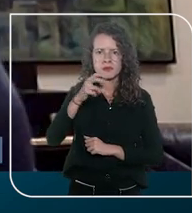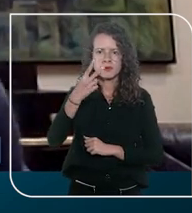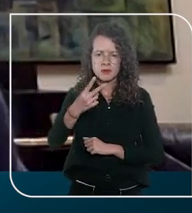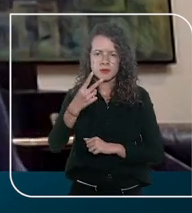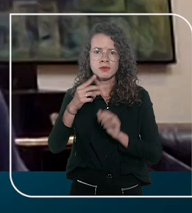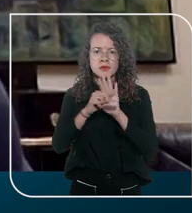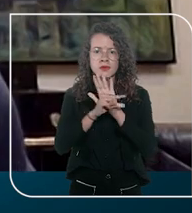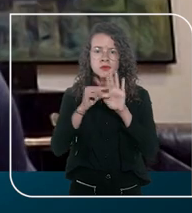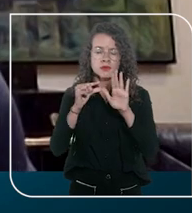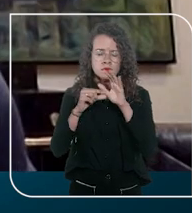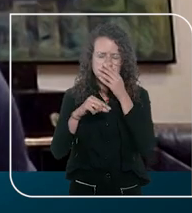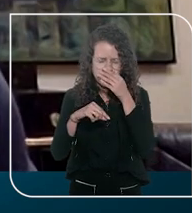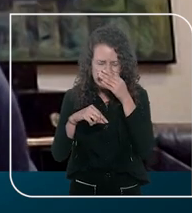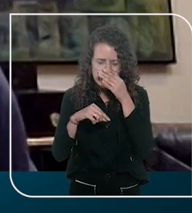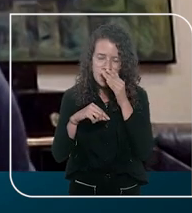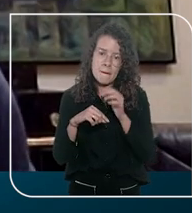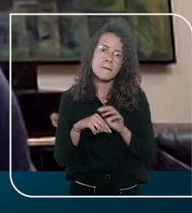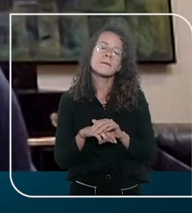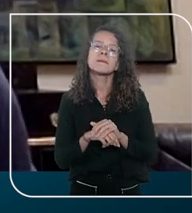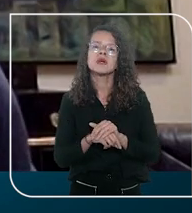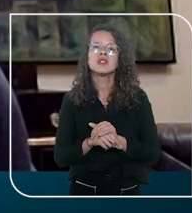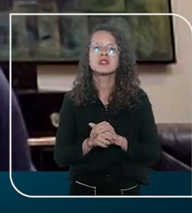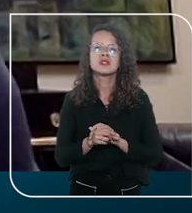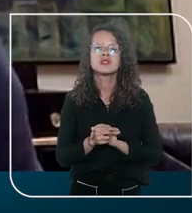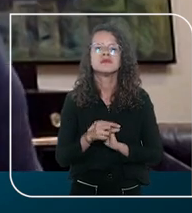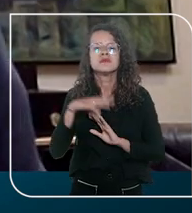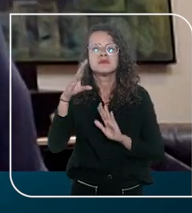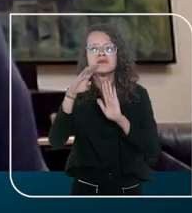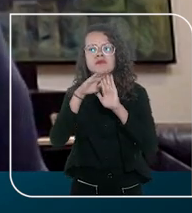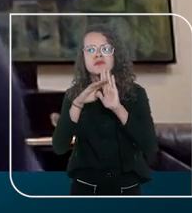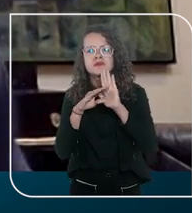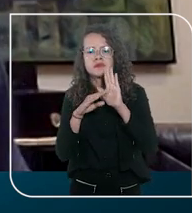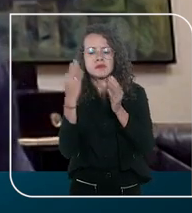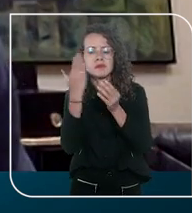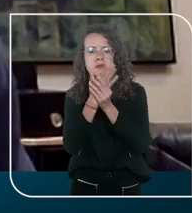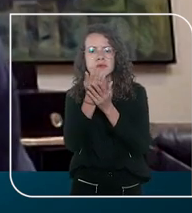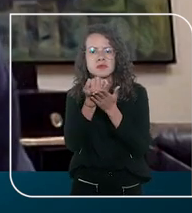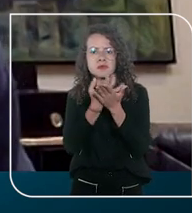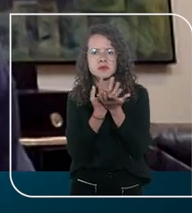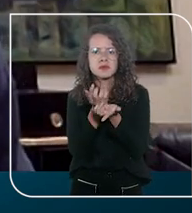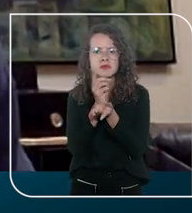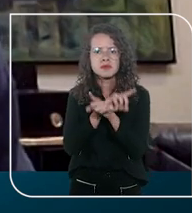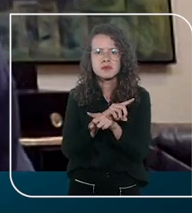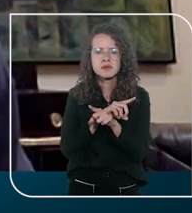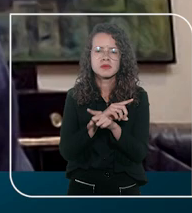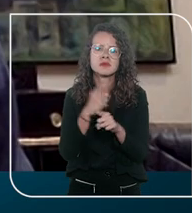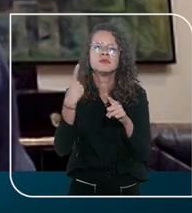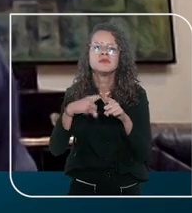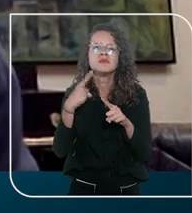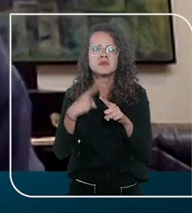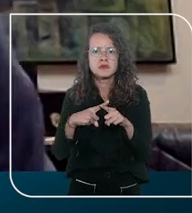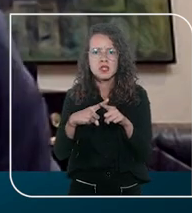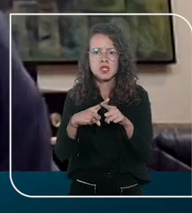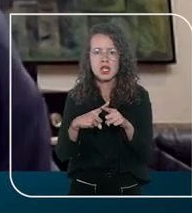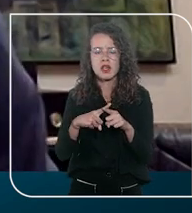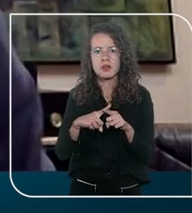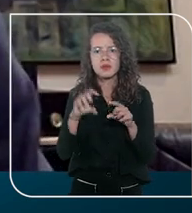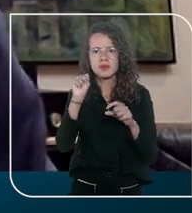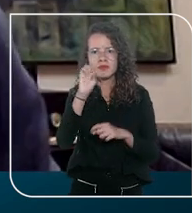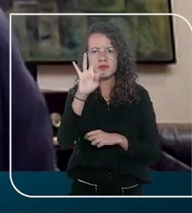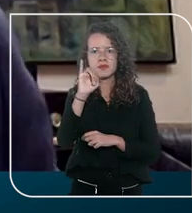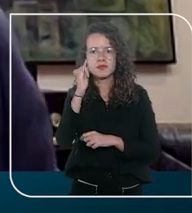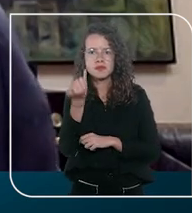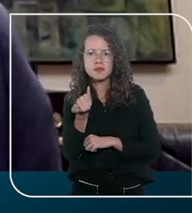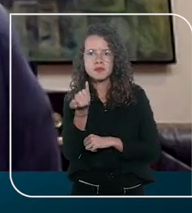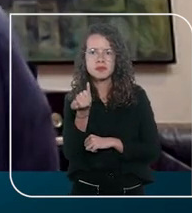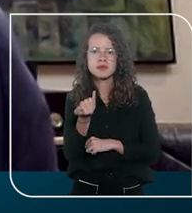complementação do recurso no caso de embargo de divergência. E por quê? Simplesmente porque o STJ considera, e a